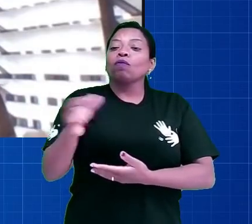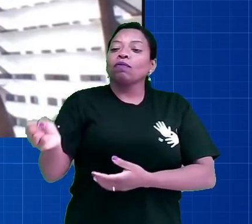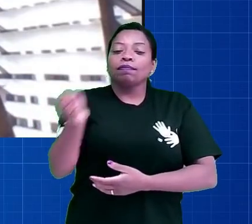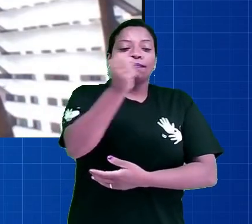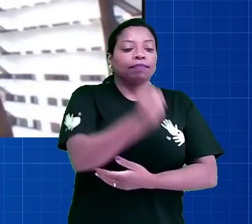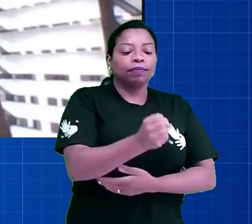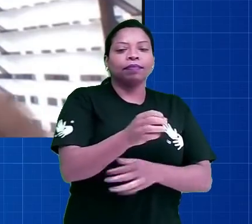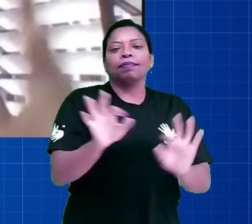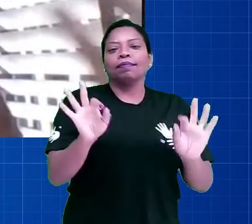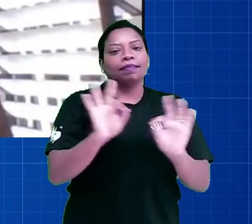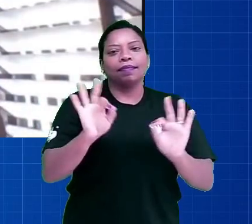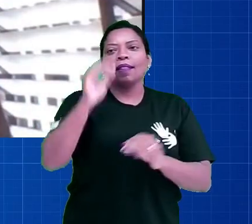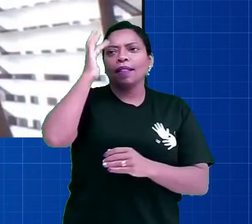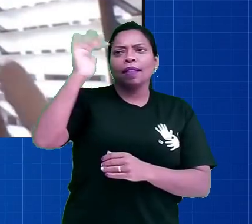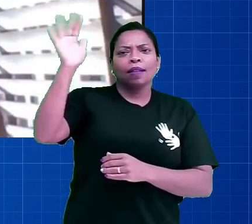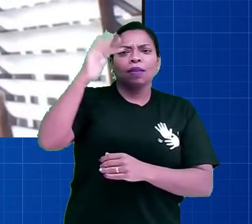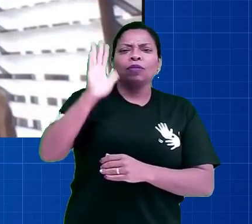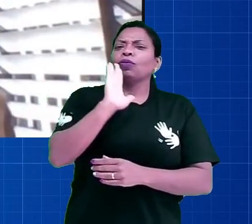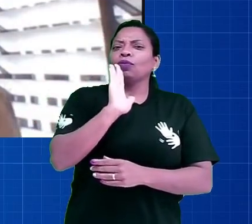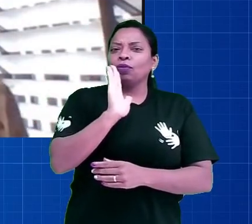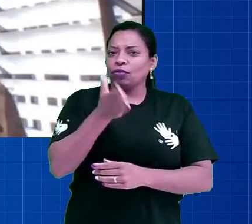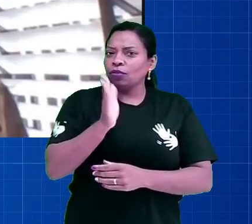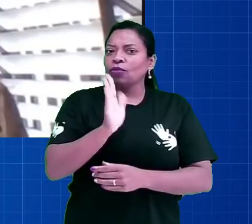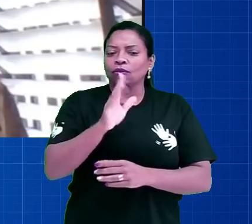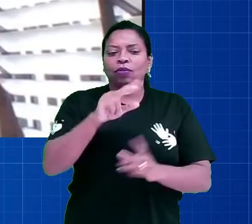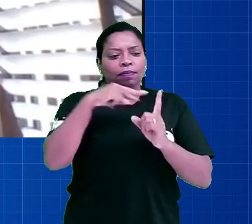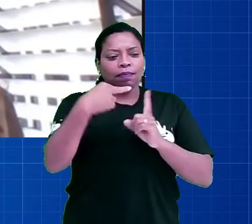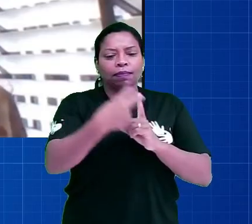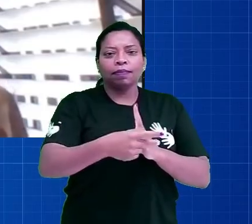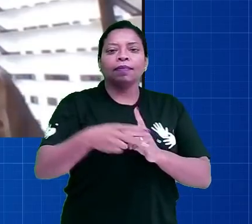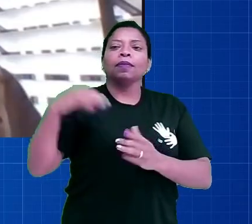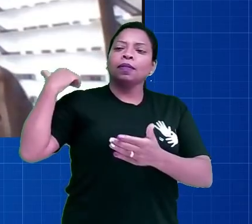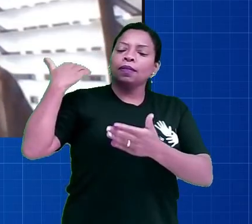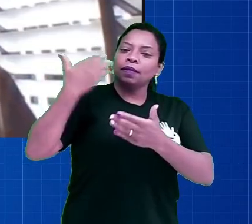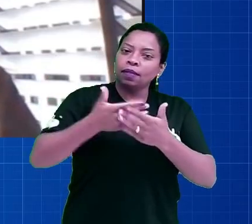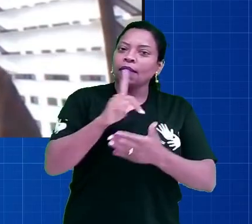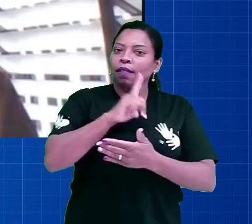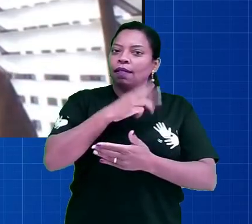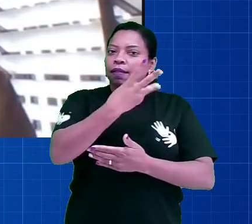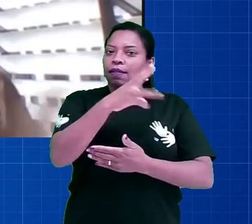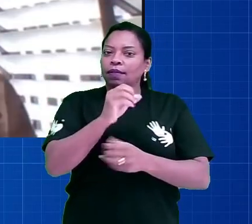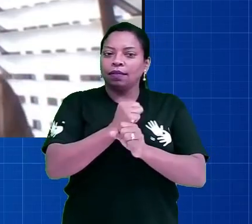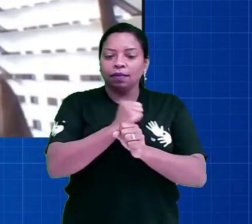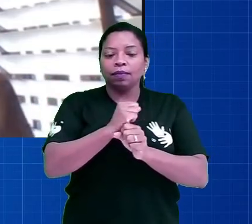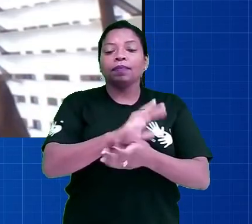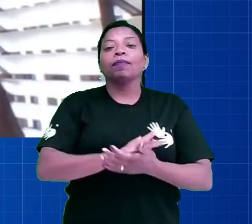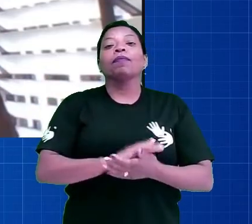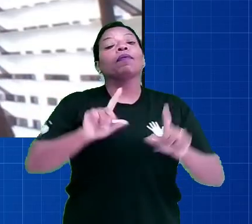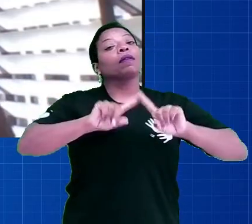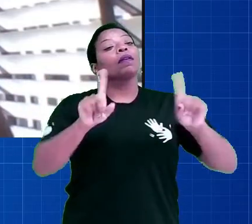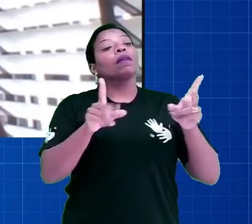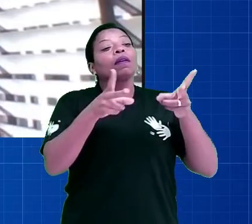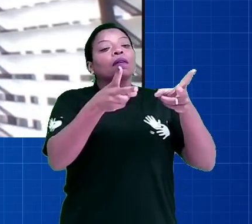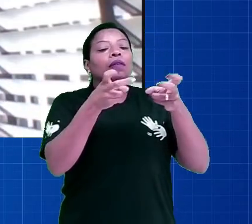enfim, querem trazer algo novo. Não. Novo, em termos teóricos, nós já temos, então, uma perspectiva bastante